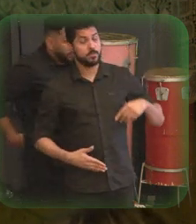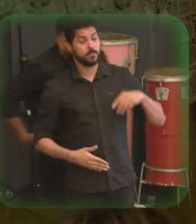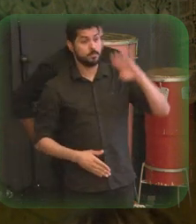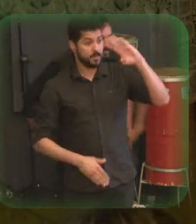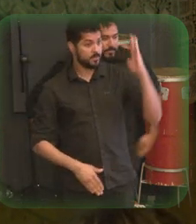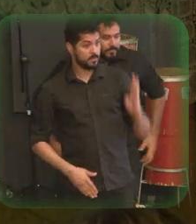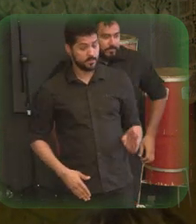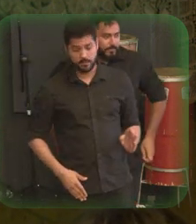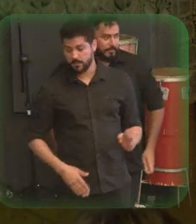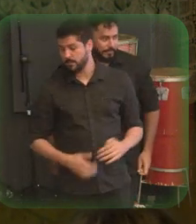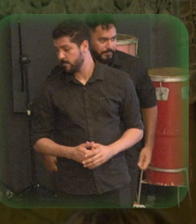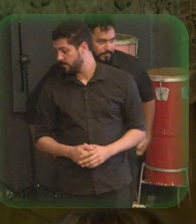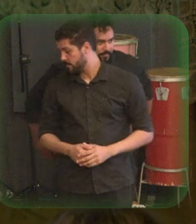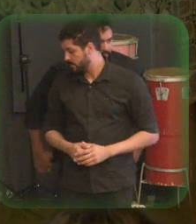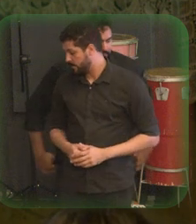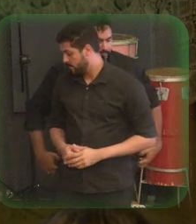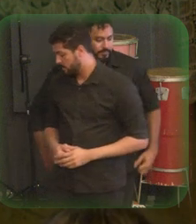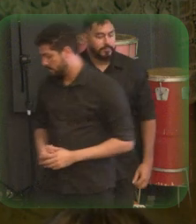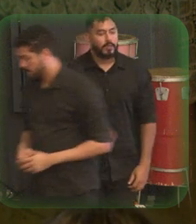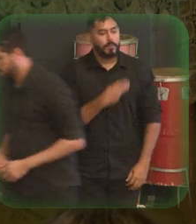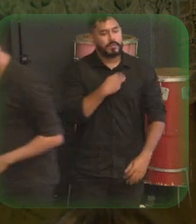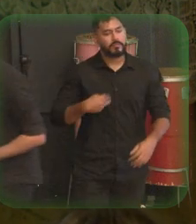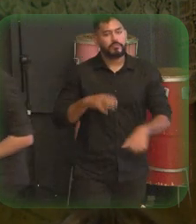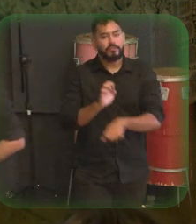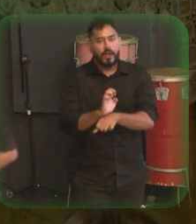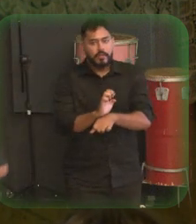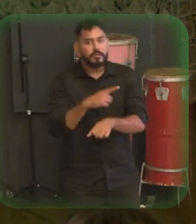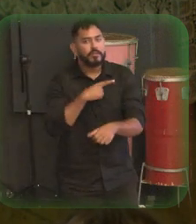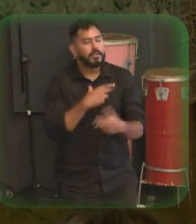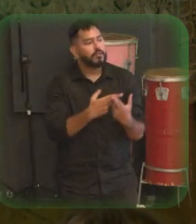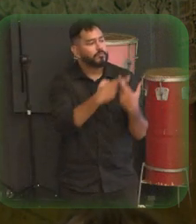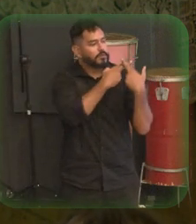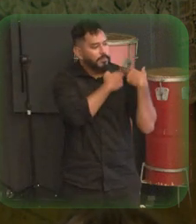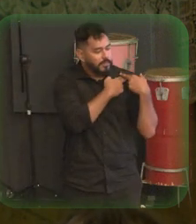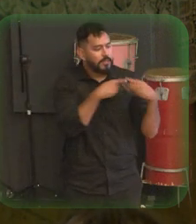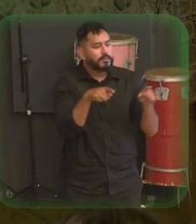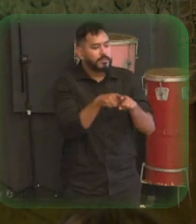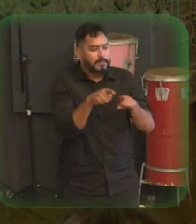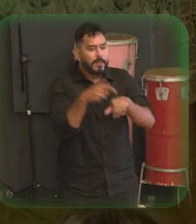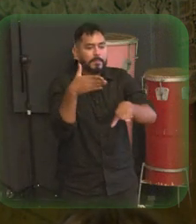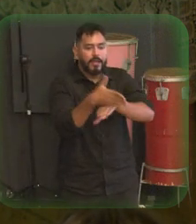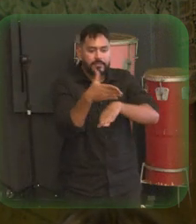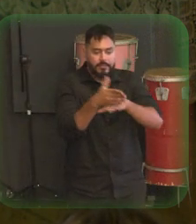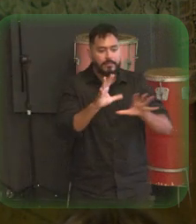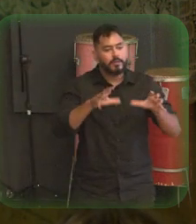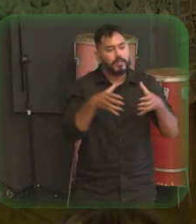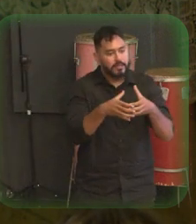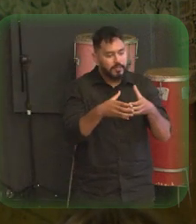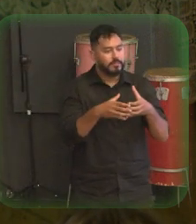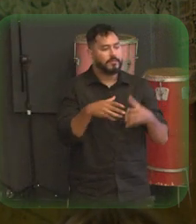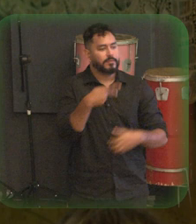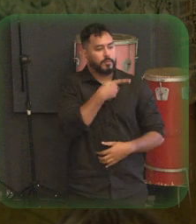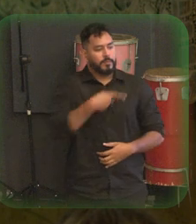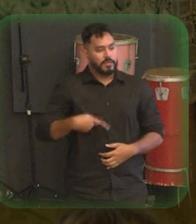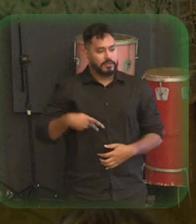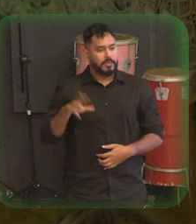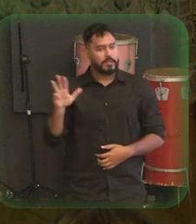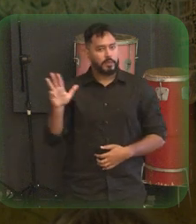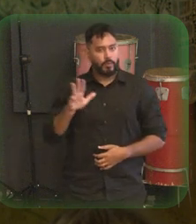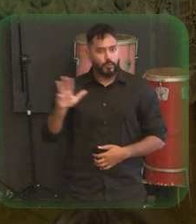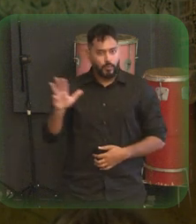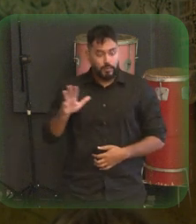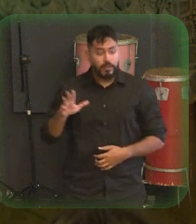que tem uma responsabilidade, que é parte da equipe do presidente Lula, e